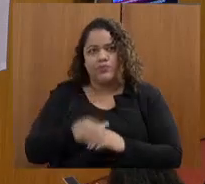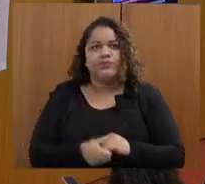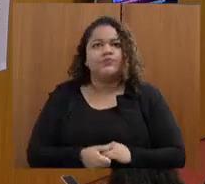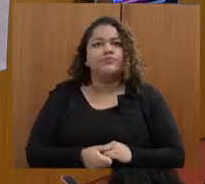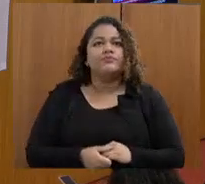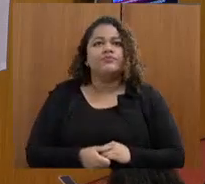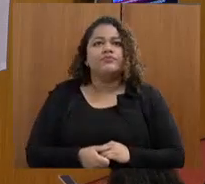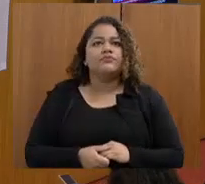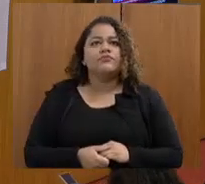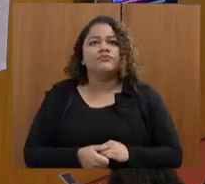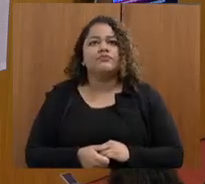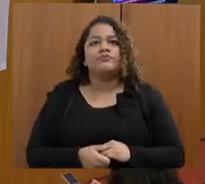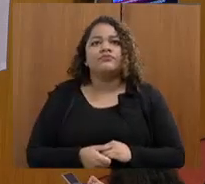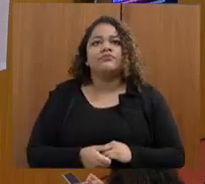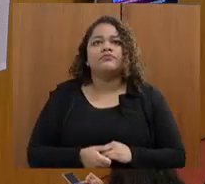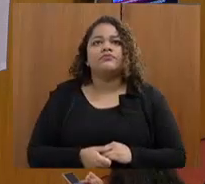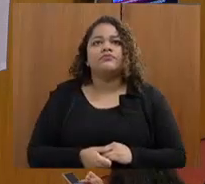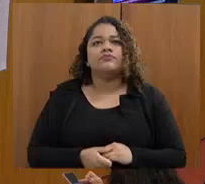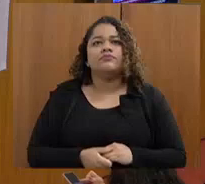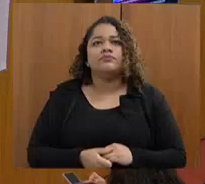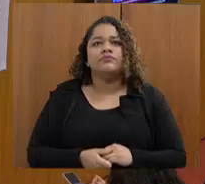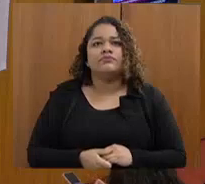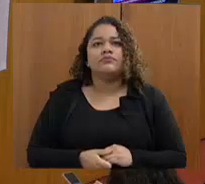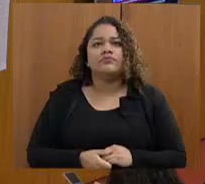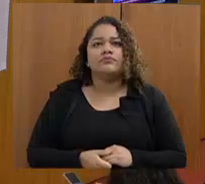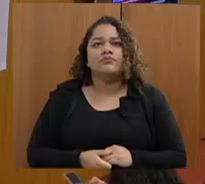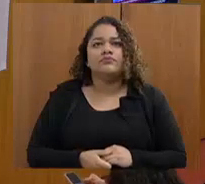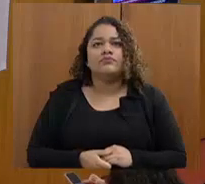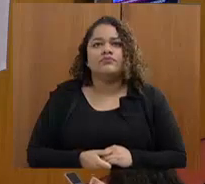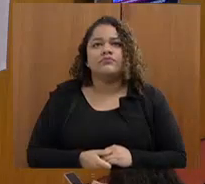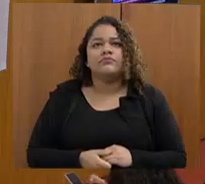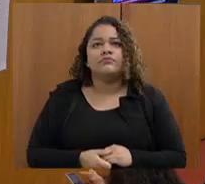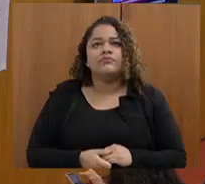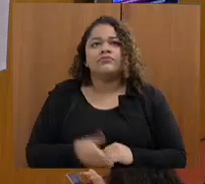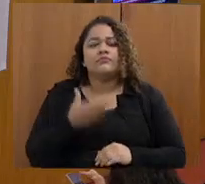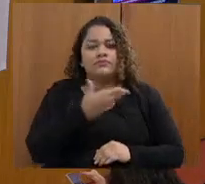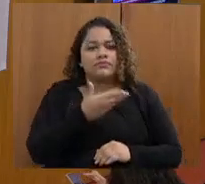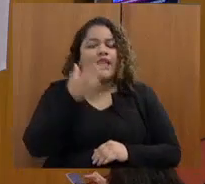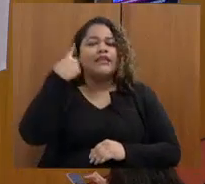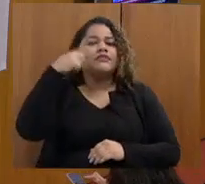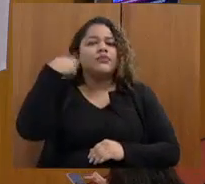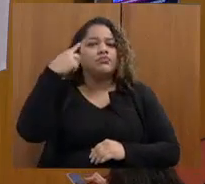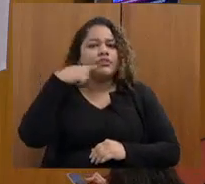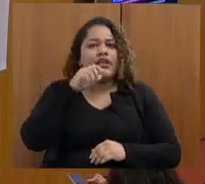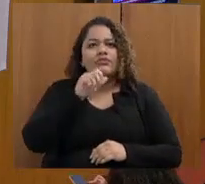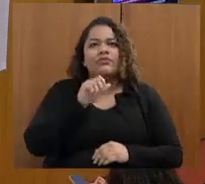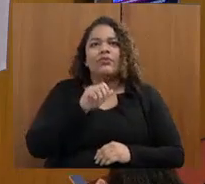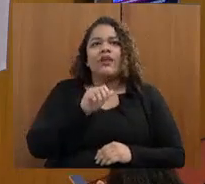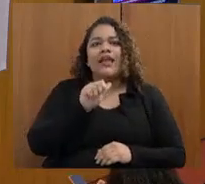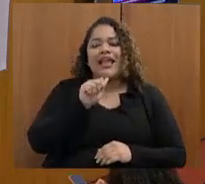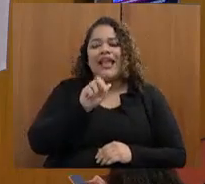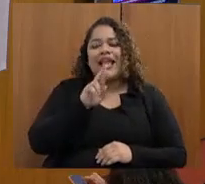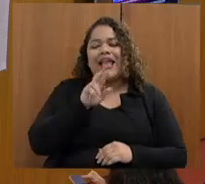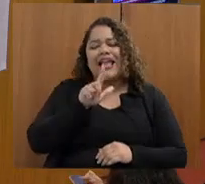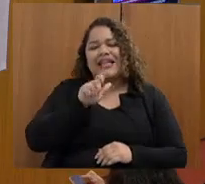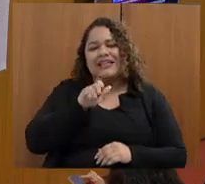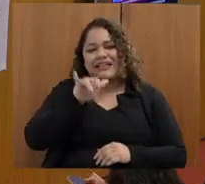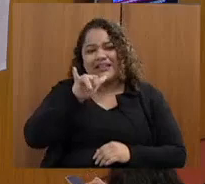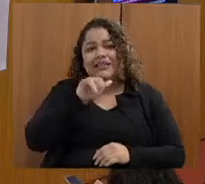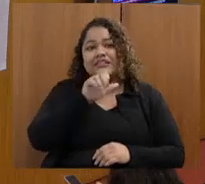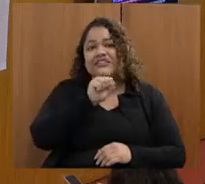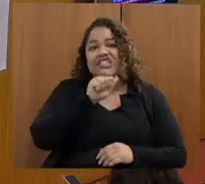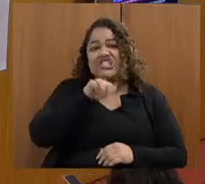oi oi me permita Deputado Deputado Arlei Santiago que é presidente da Comissão de saúde da Assembleia